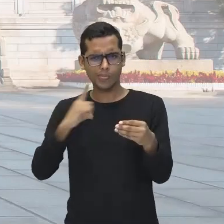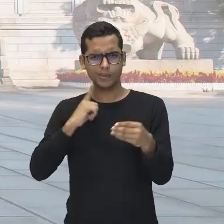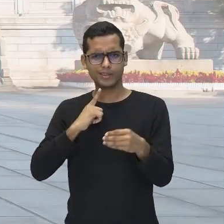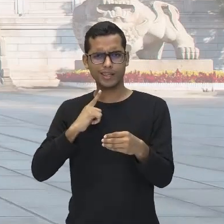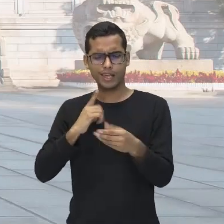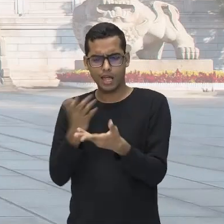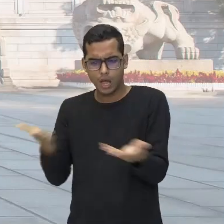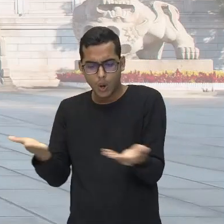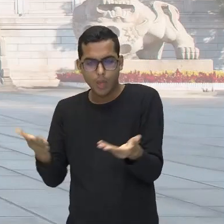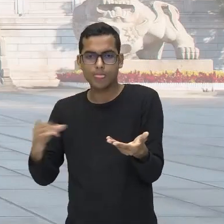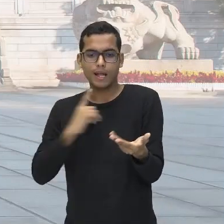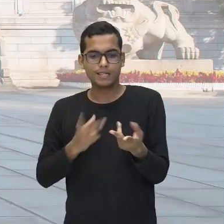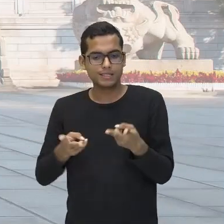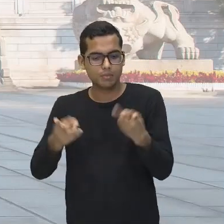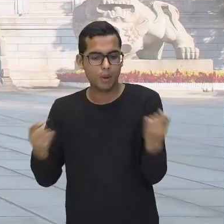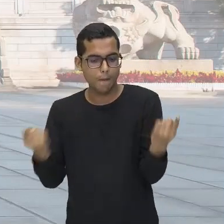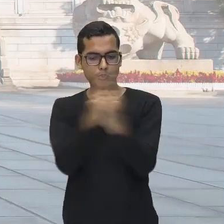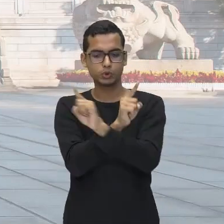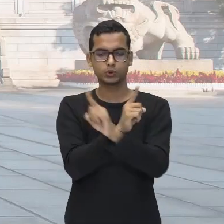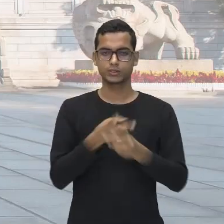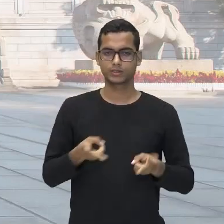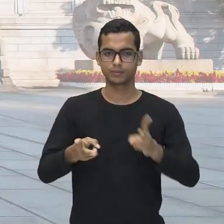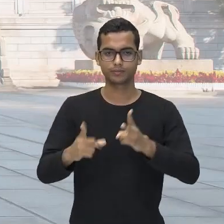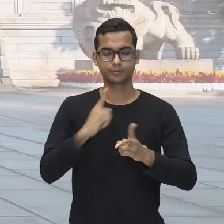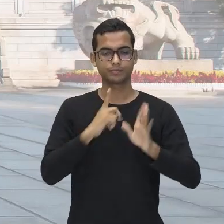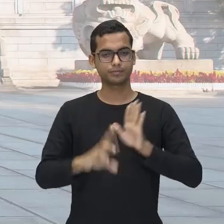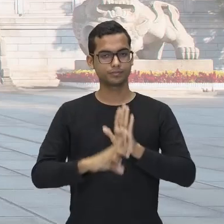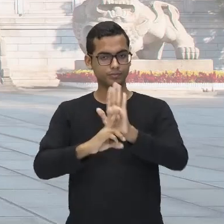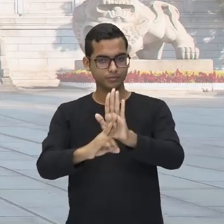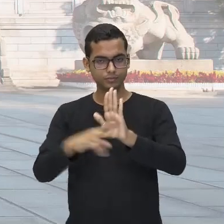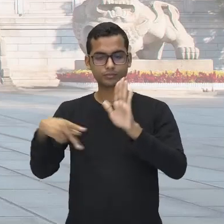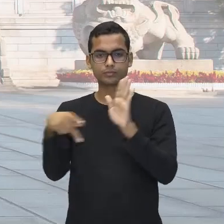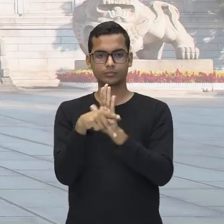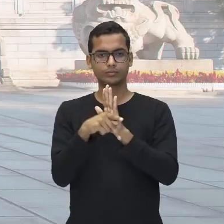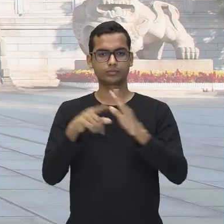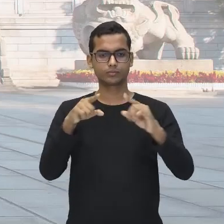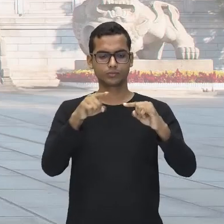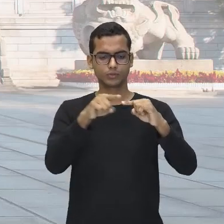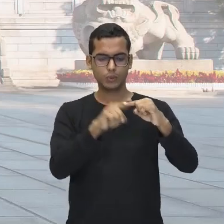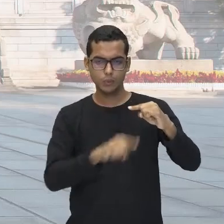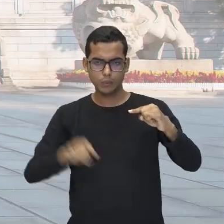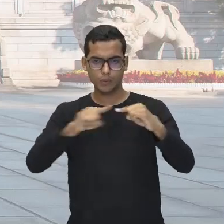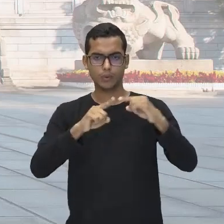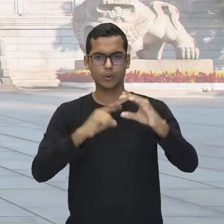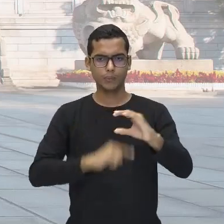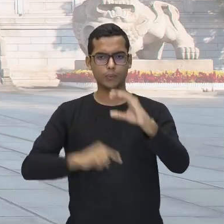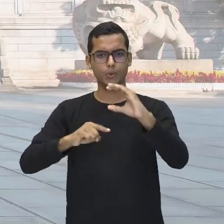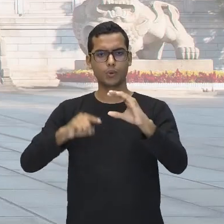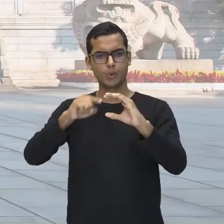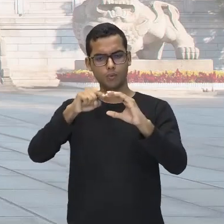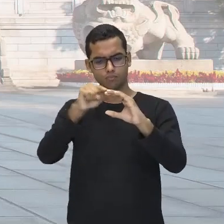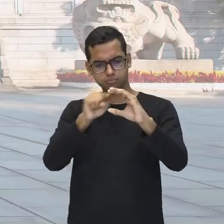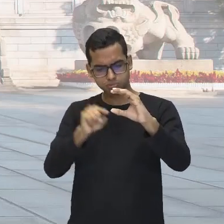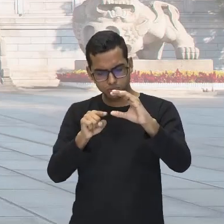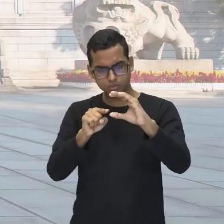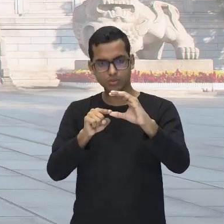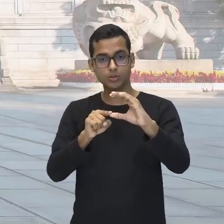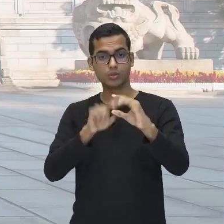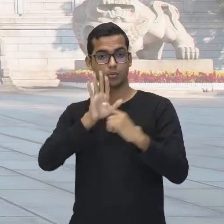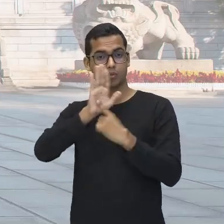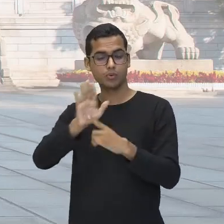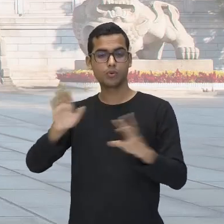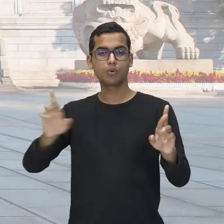existe um oposto. É representado por um círculo que, dividido, mostra uma relação